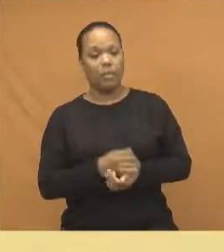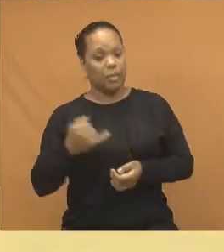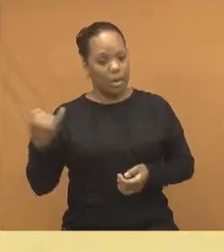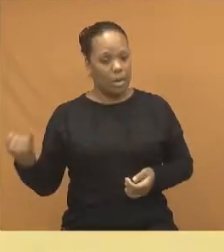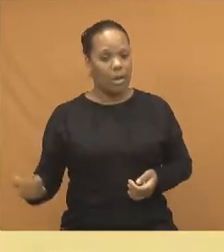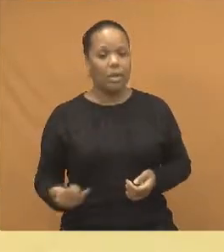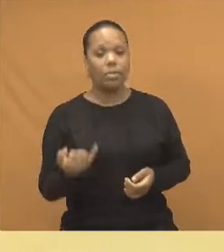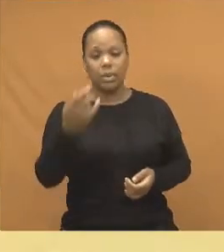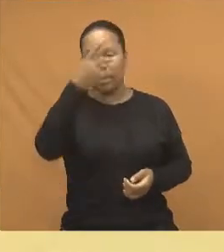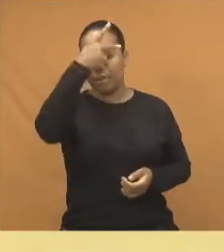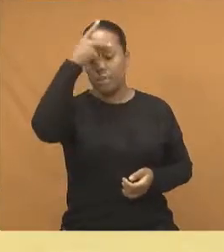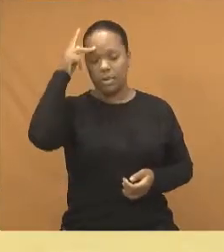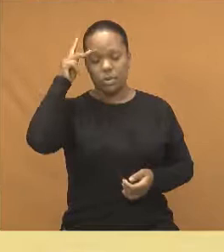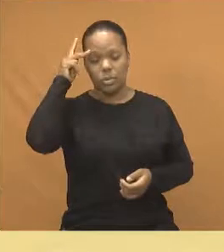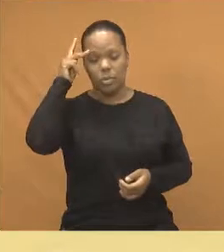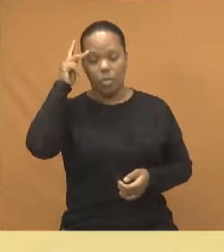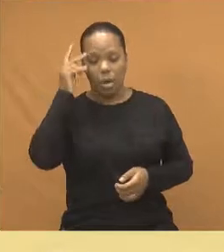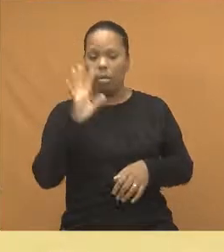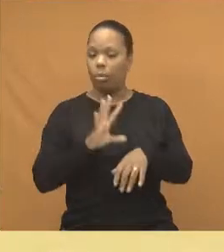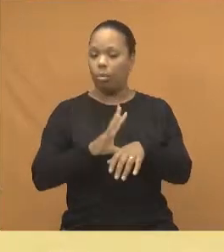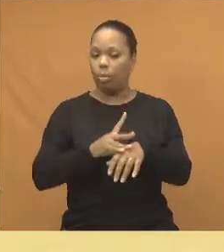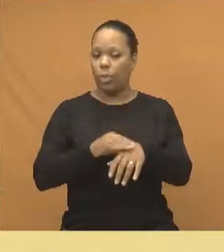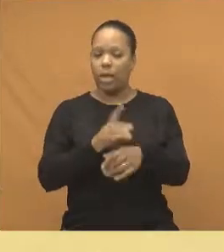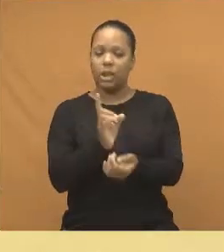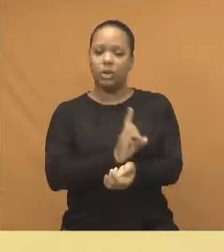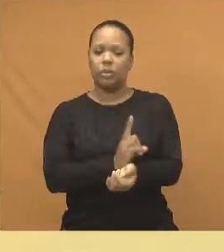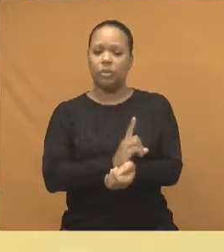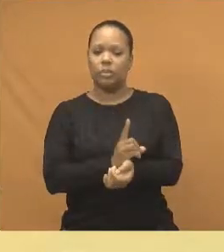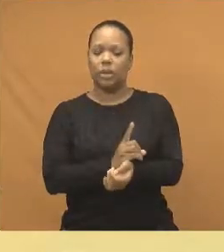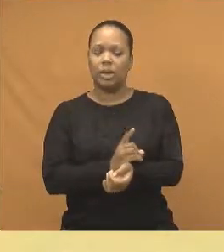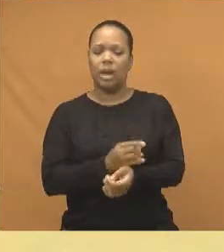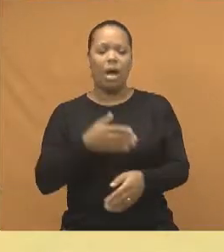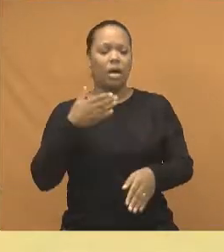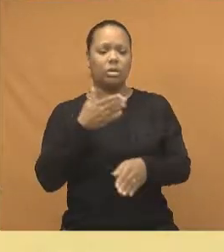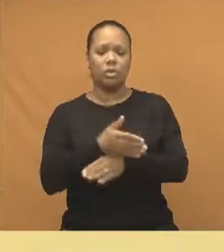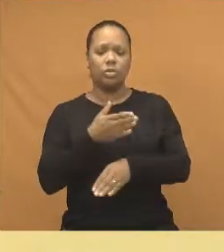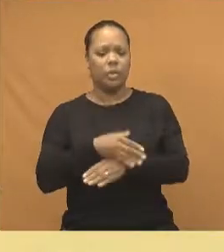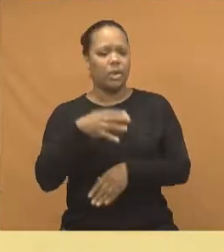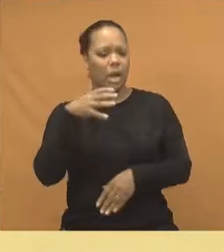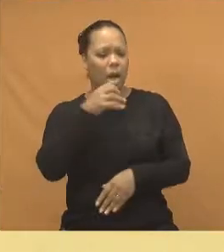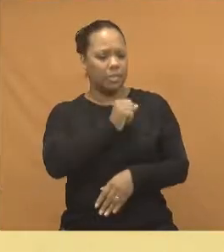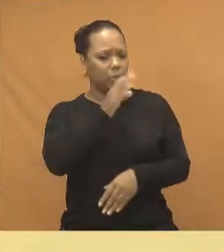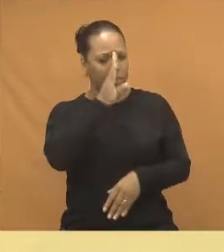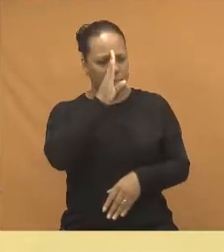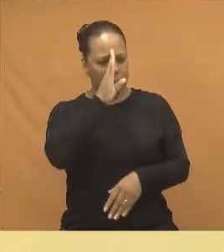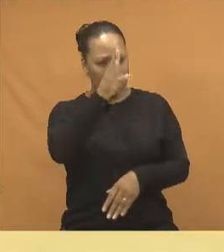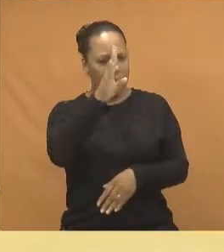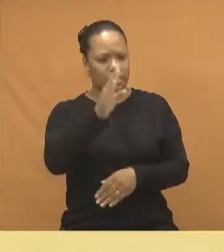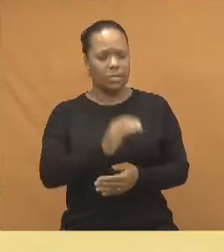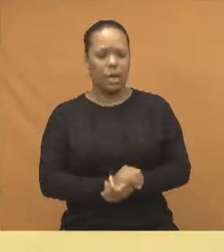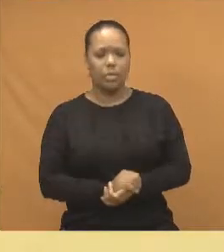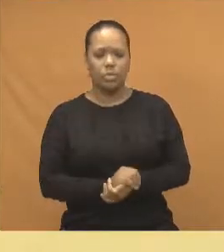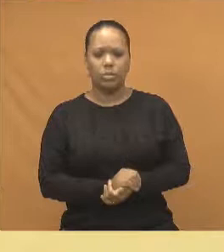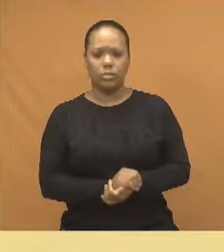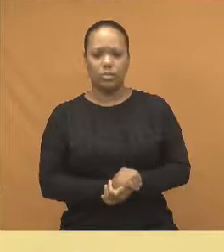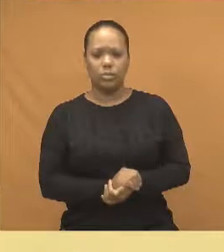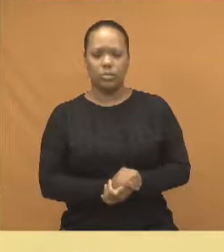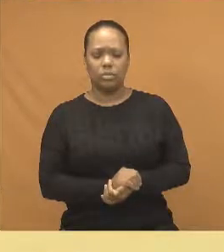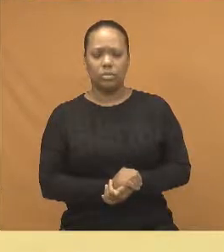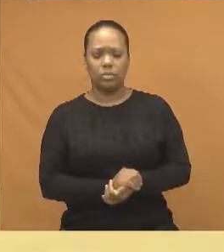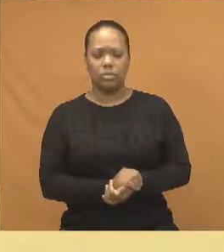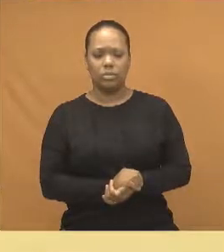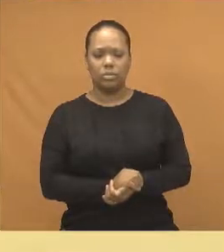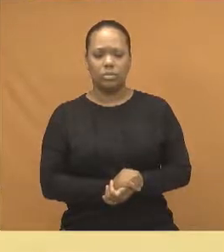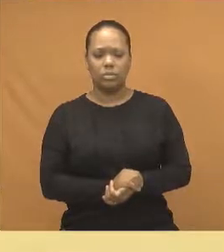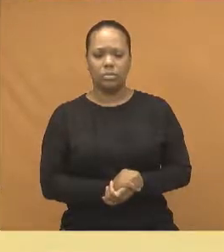que o paciente portador de diabetes tenha atendimento preferencial e atendimento